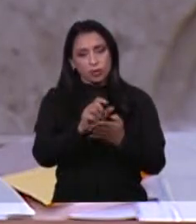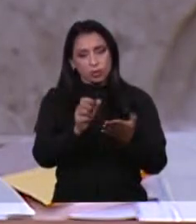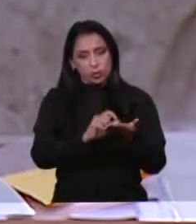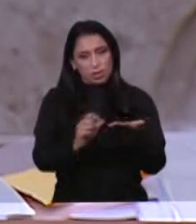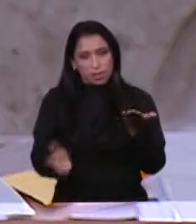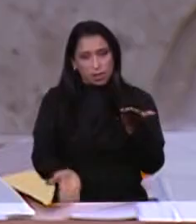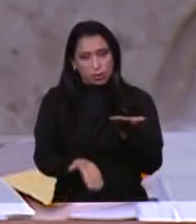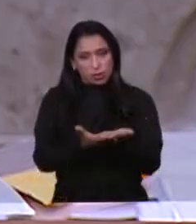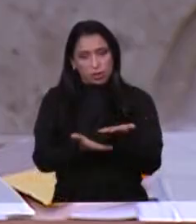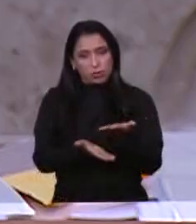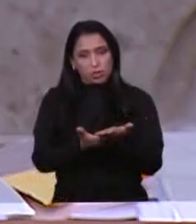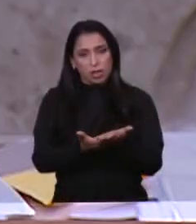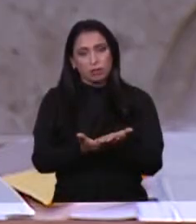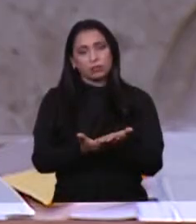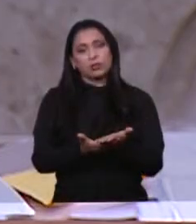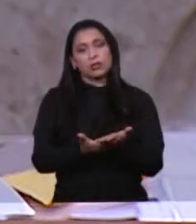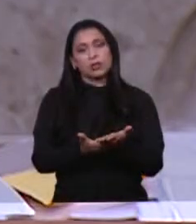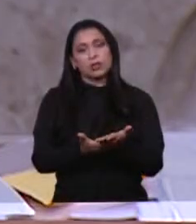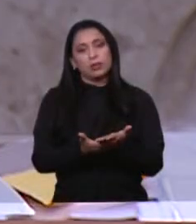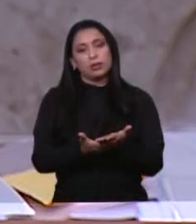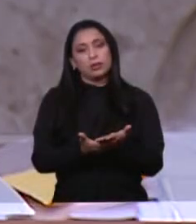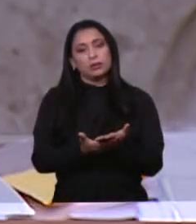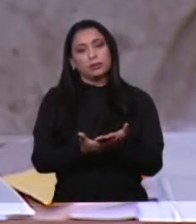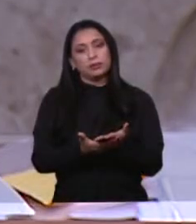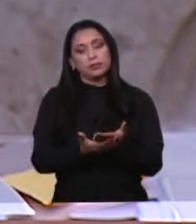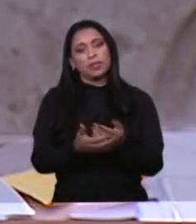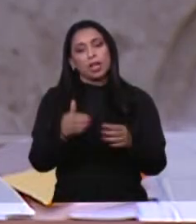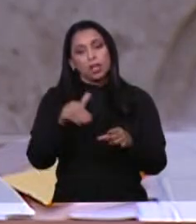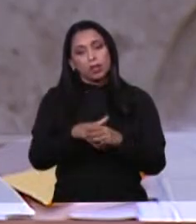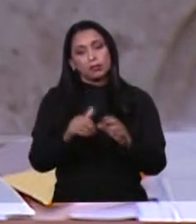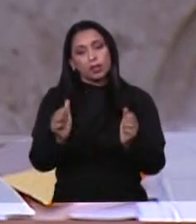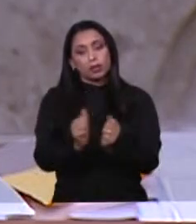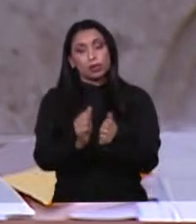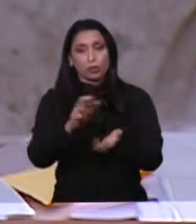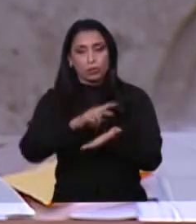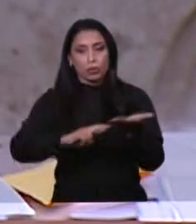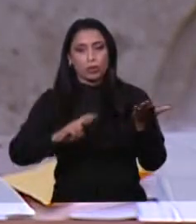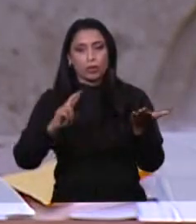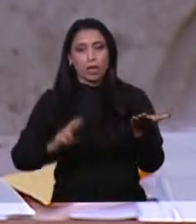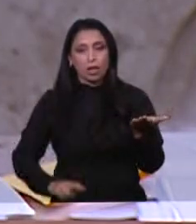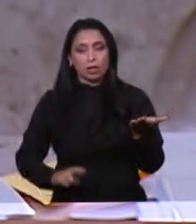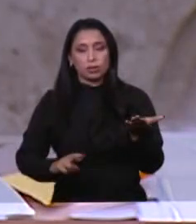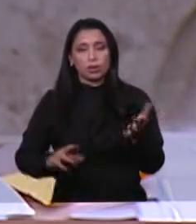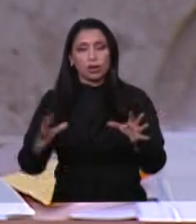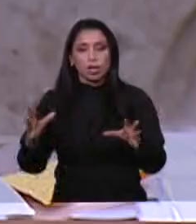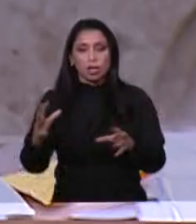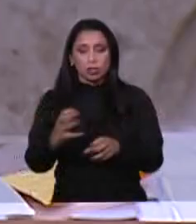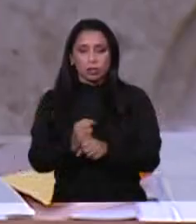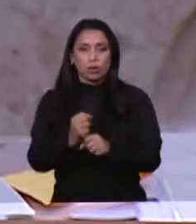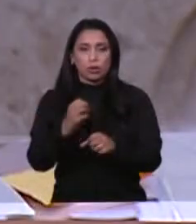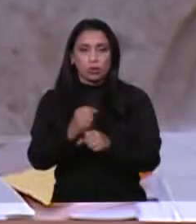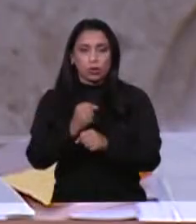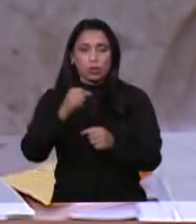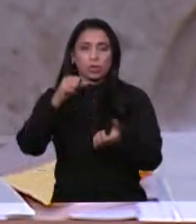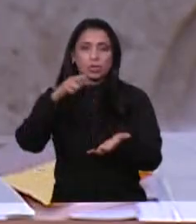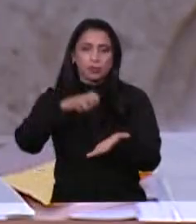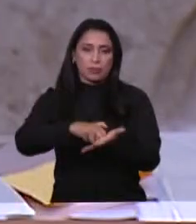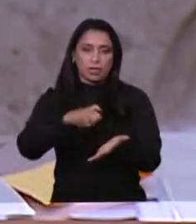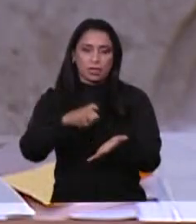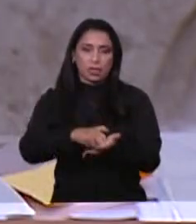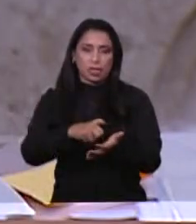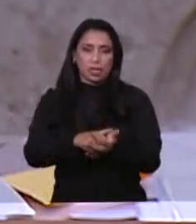escrito aos autos. Eu acompanho o eminente relator com relação à dosimetria, penas principais,